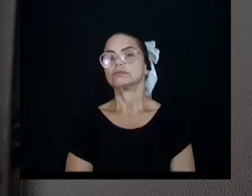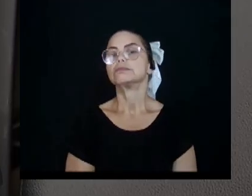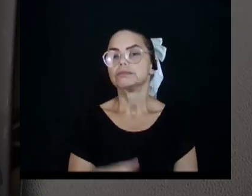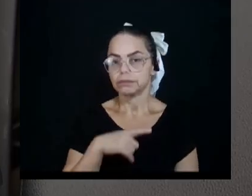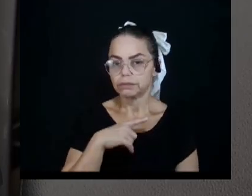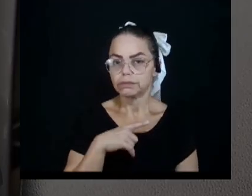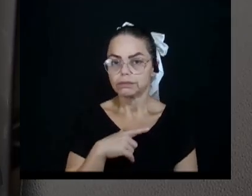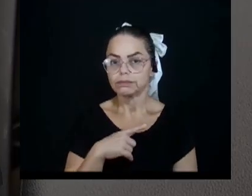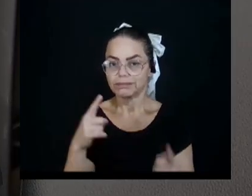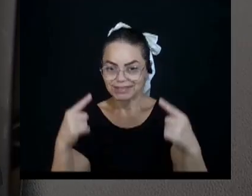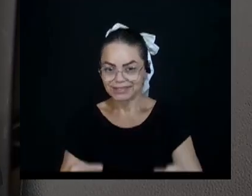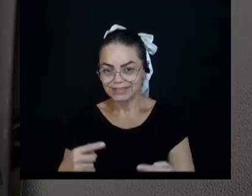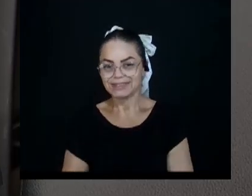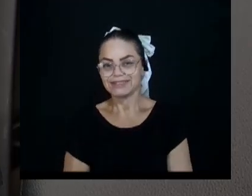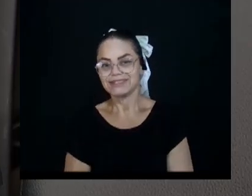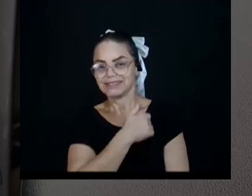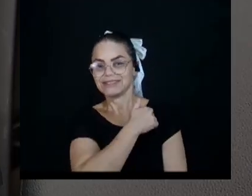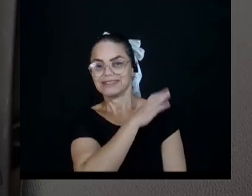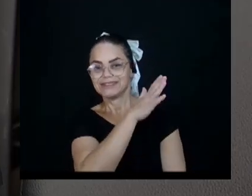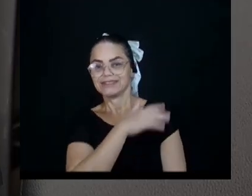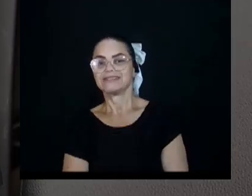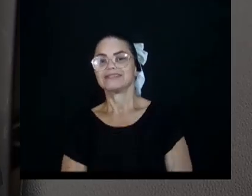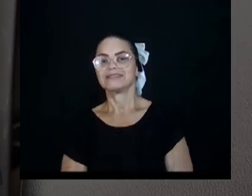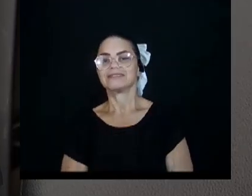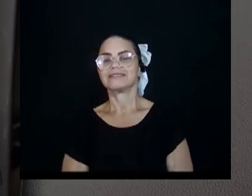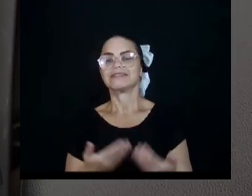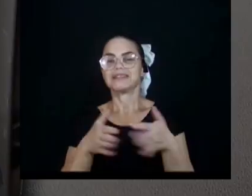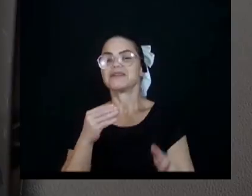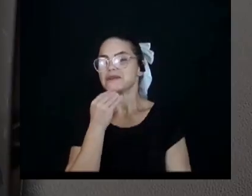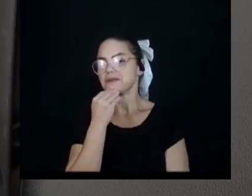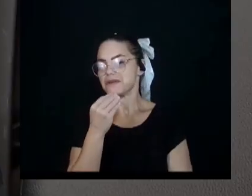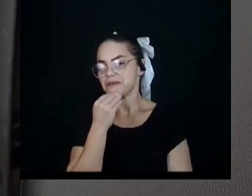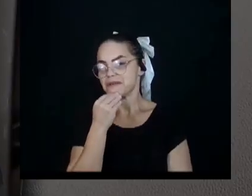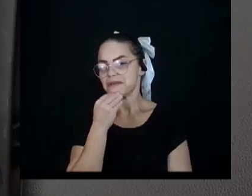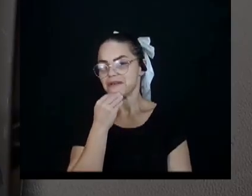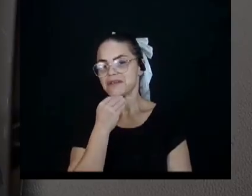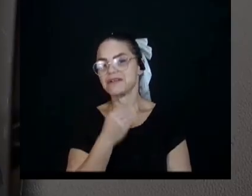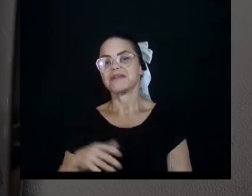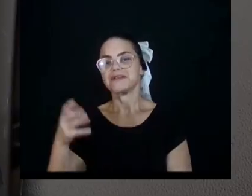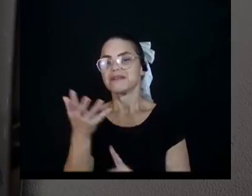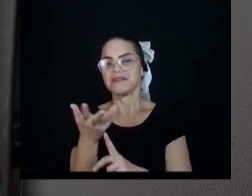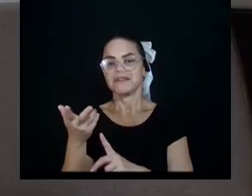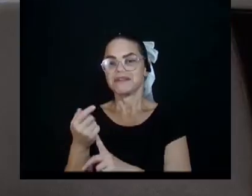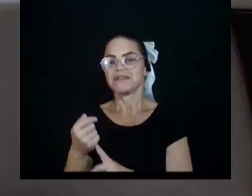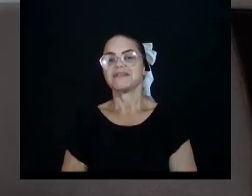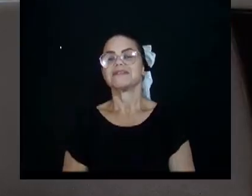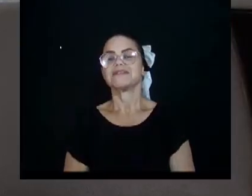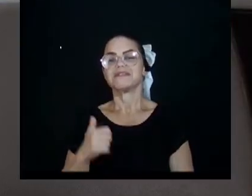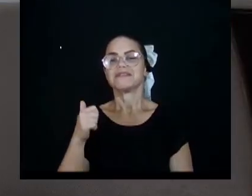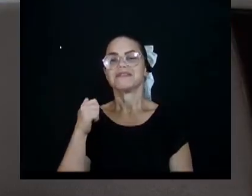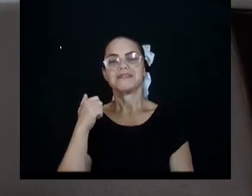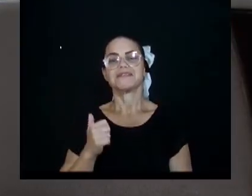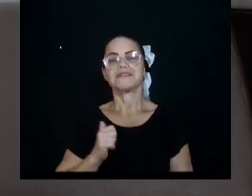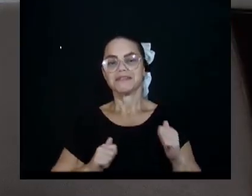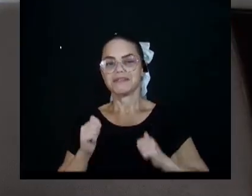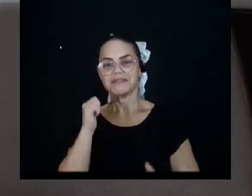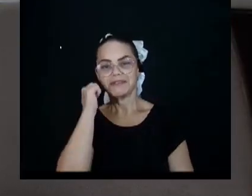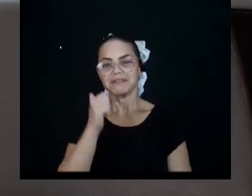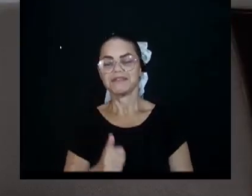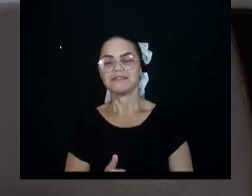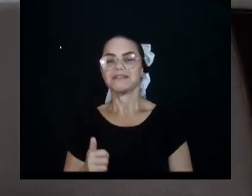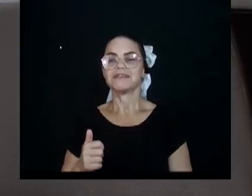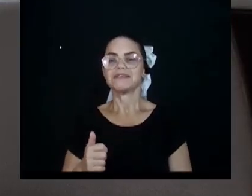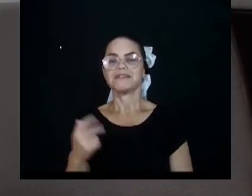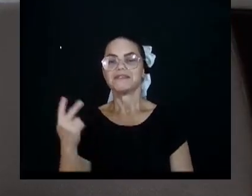preconceitos, discriminações e abrir as portas para esses artistas que são muito valorosos na nossa cidade. Recursos também na área da